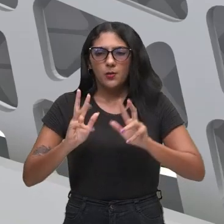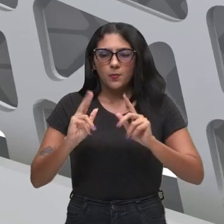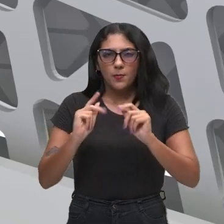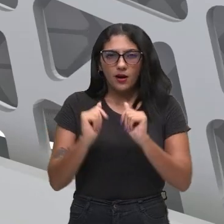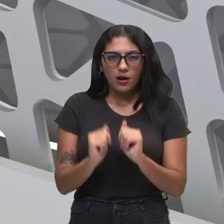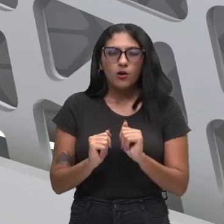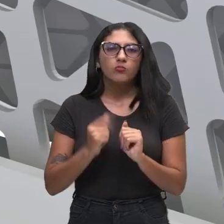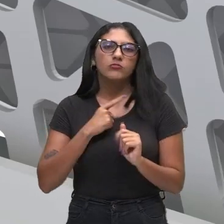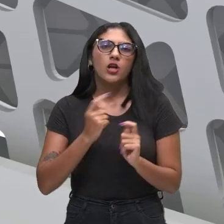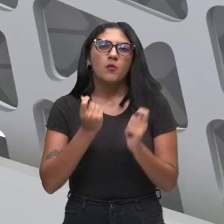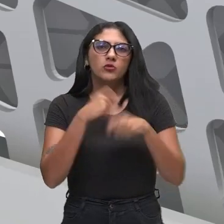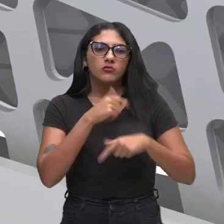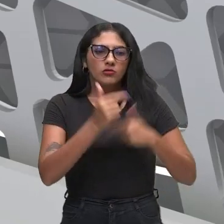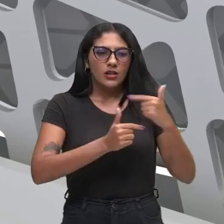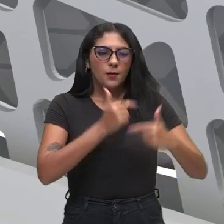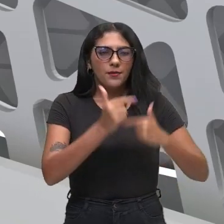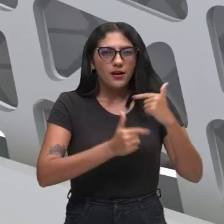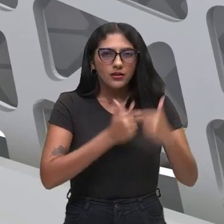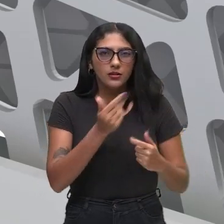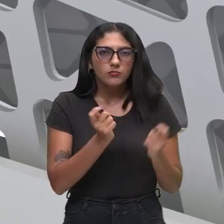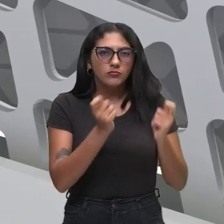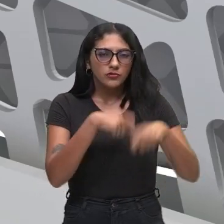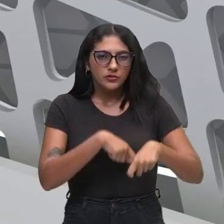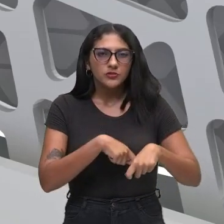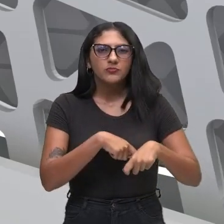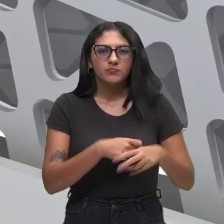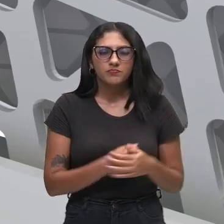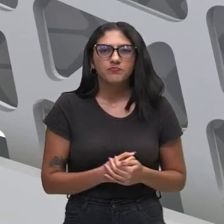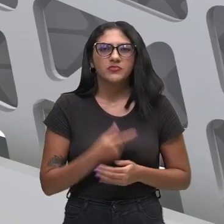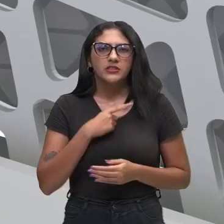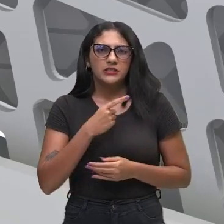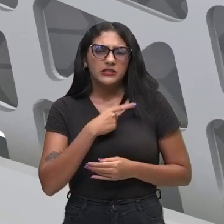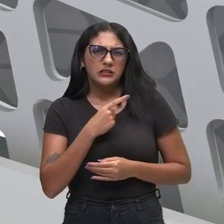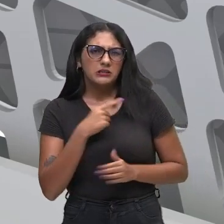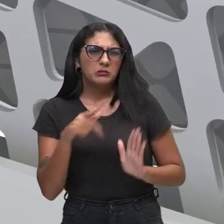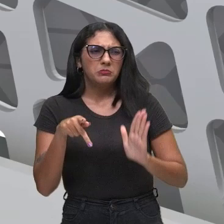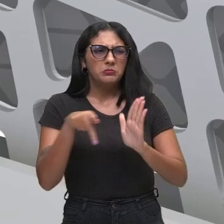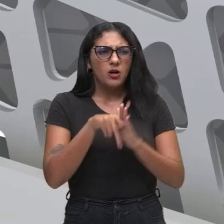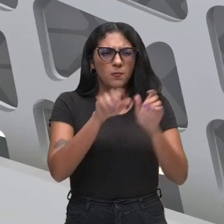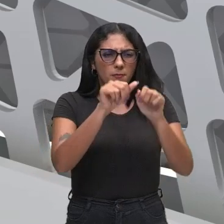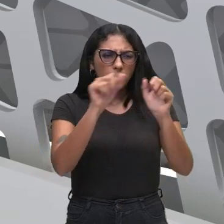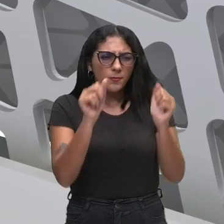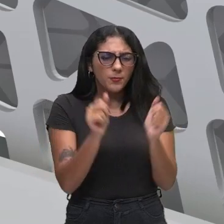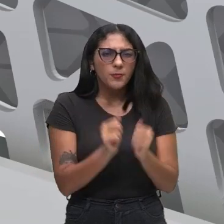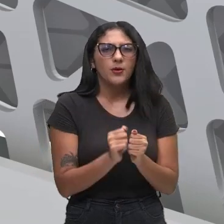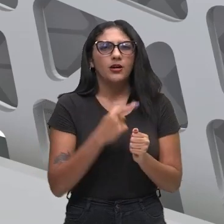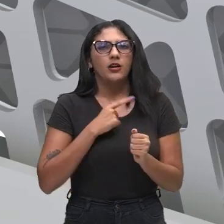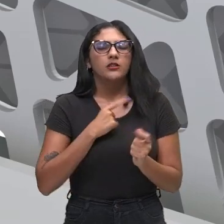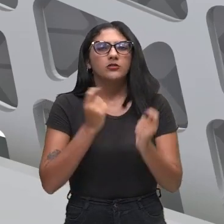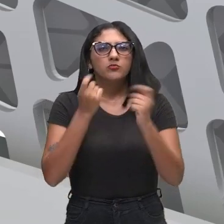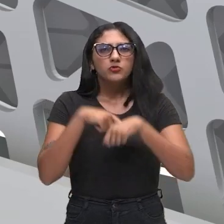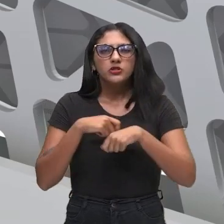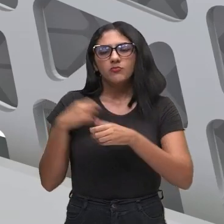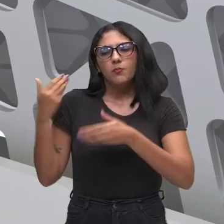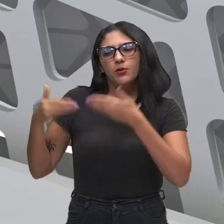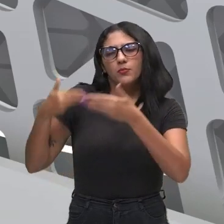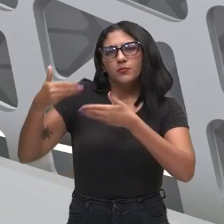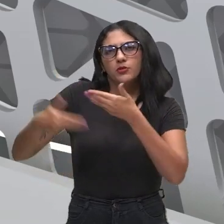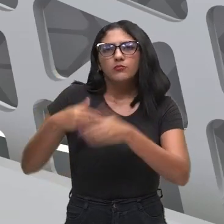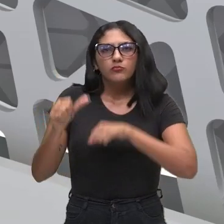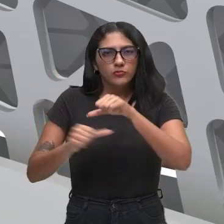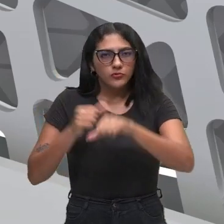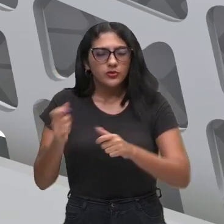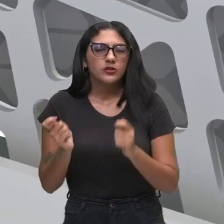como manufatura, né, um trabalho artesanal, ele foi ao longo do tempo sendo substituído. E até hoje ainda